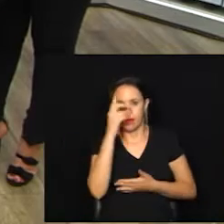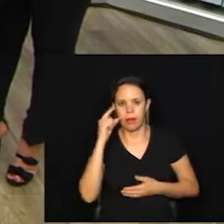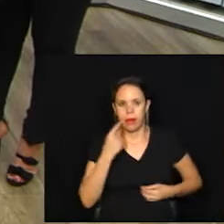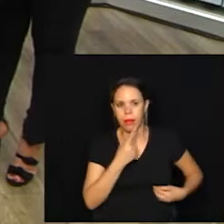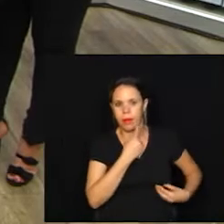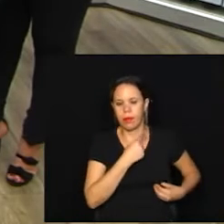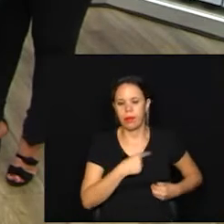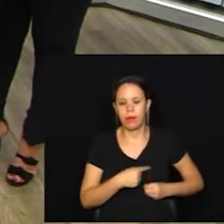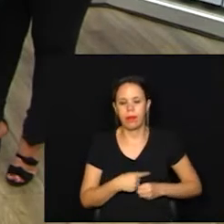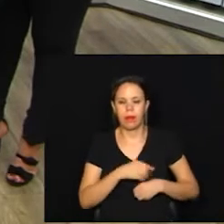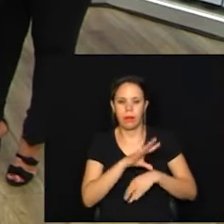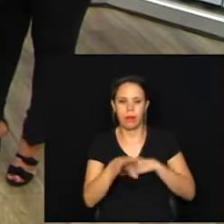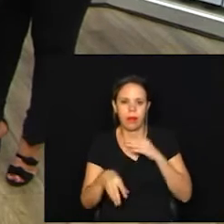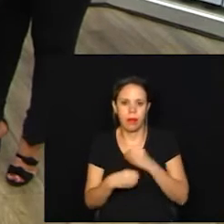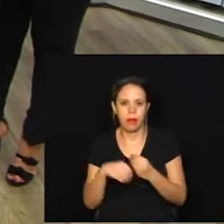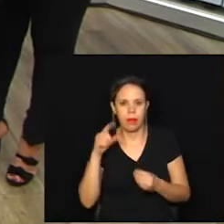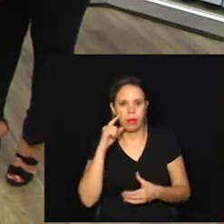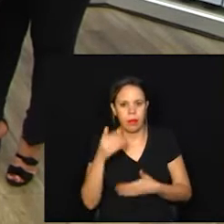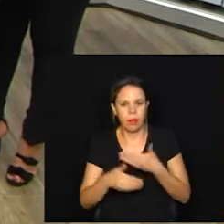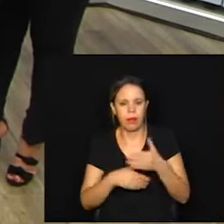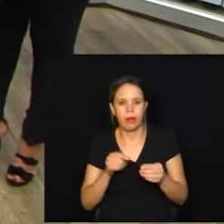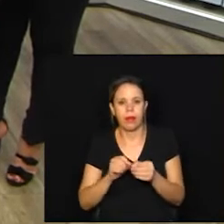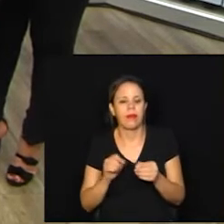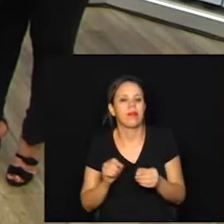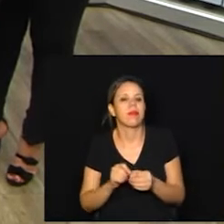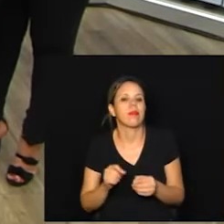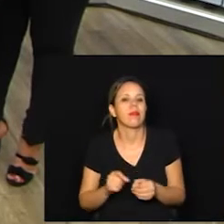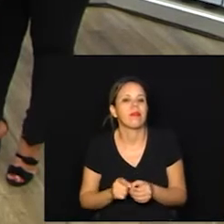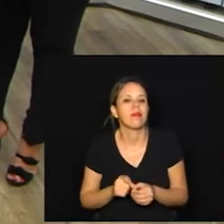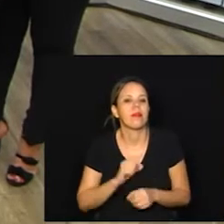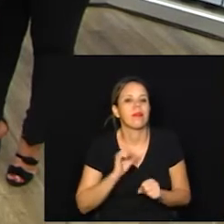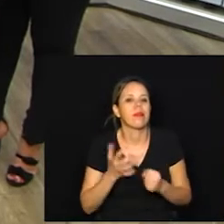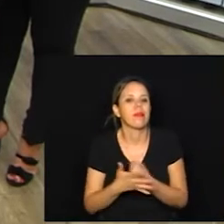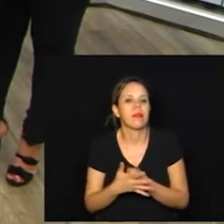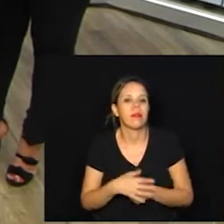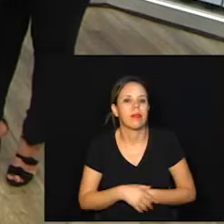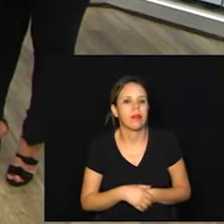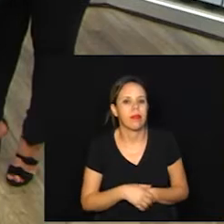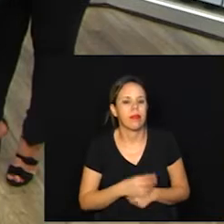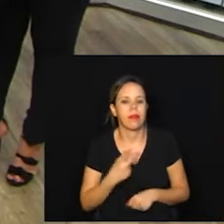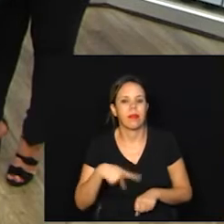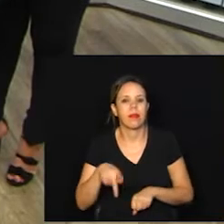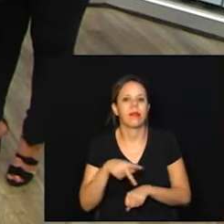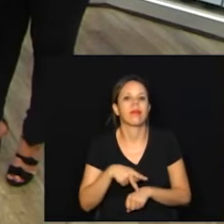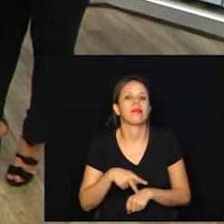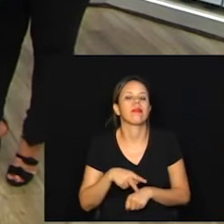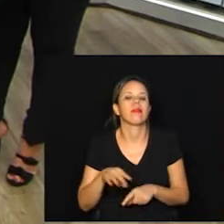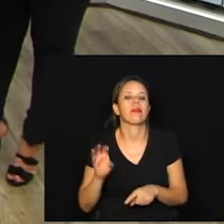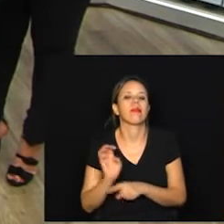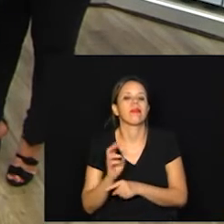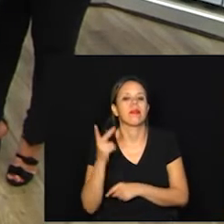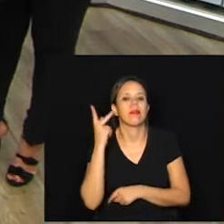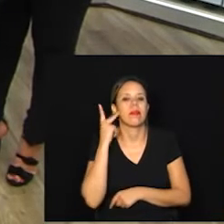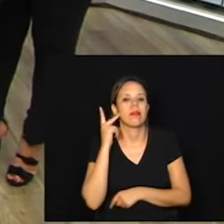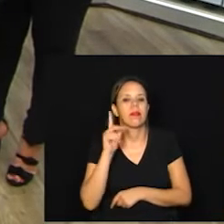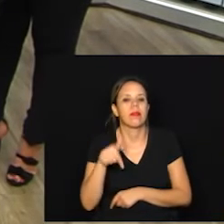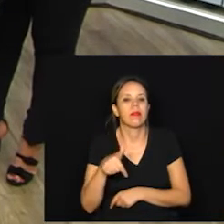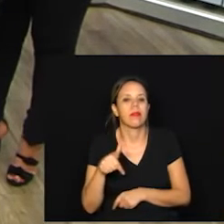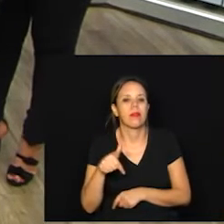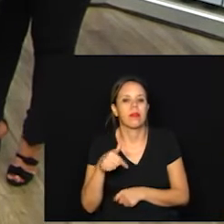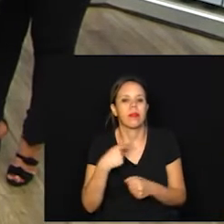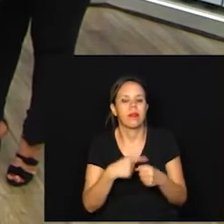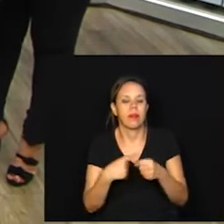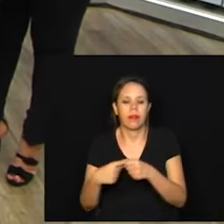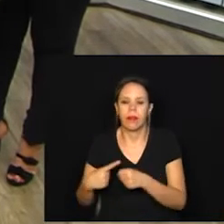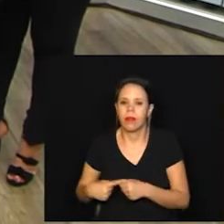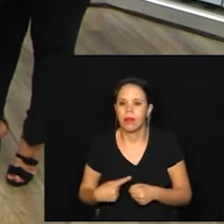Mirna, naquela atualização diária que nós fazemos da Covid-19 no nosso país, estado de São Paulo e depois no município